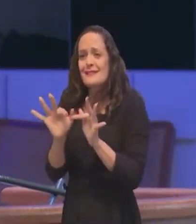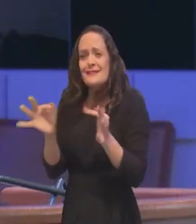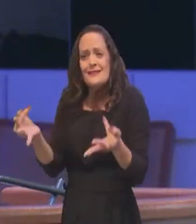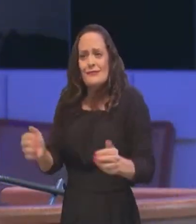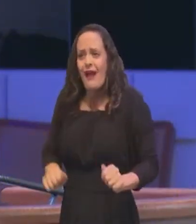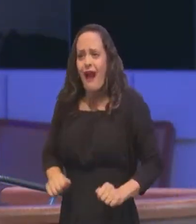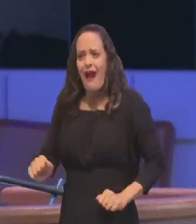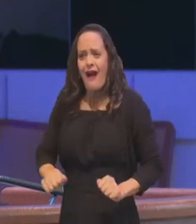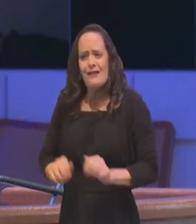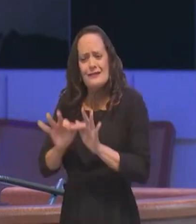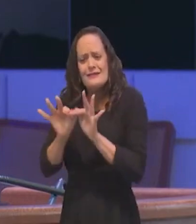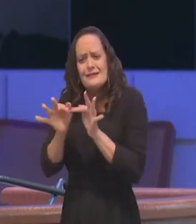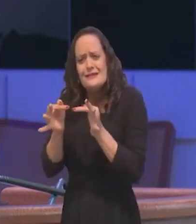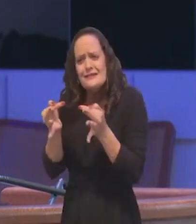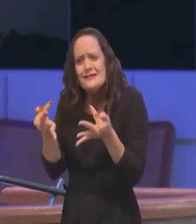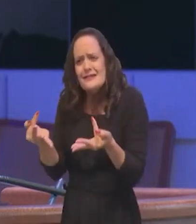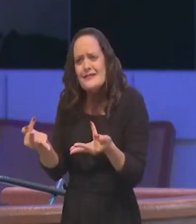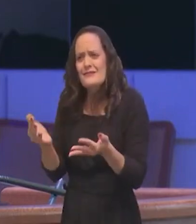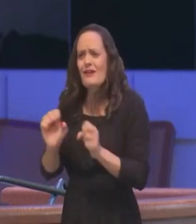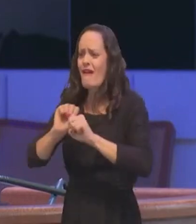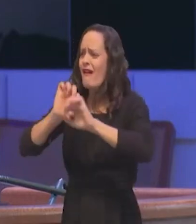era algo tão singelo,